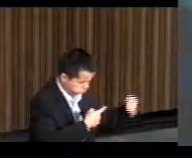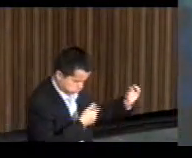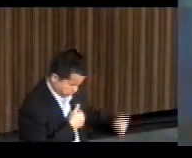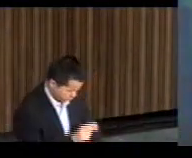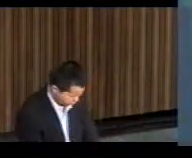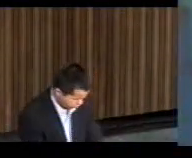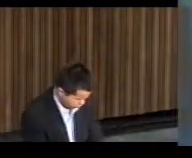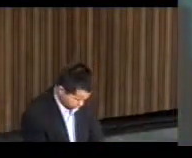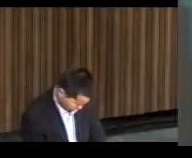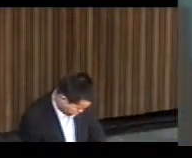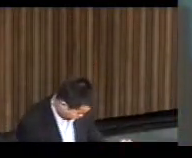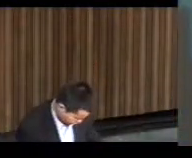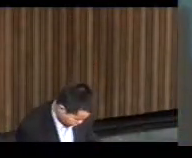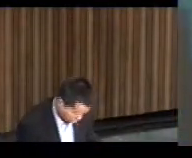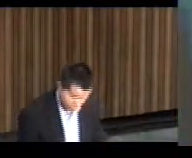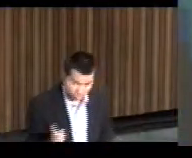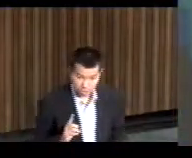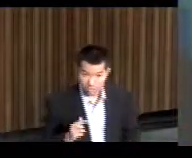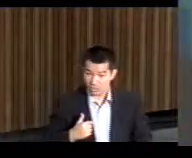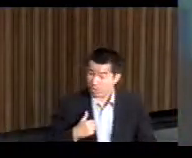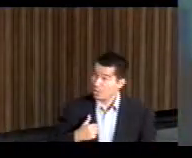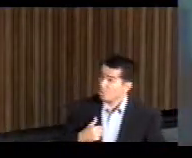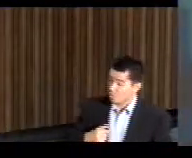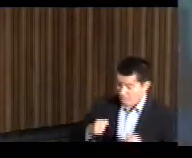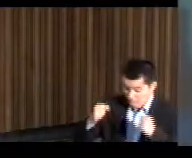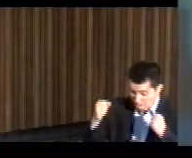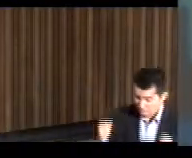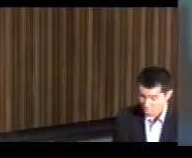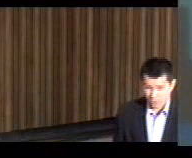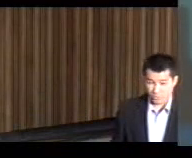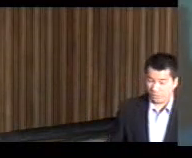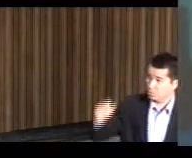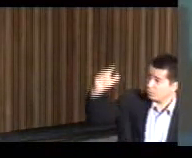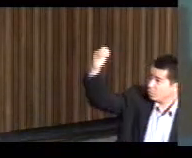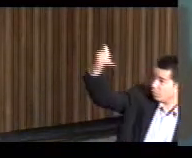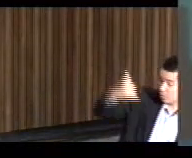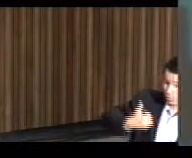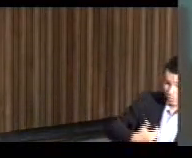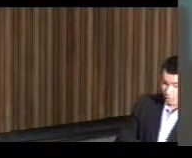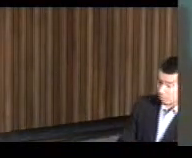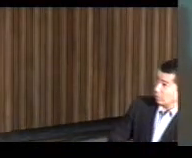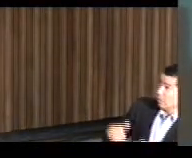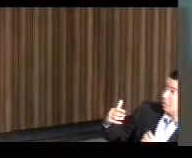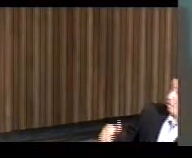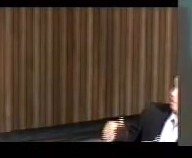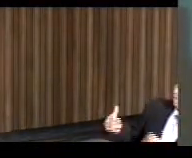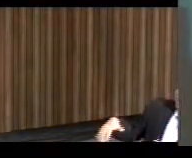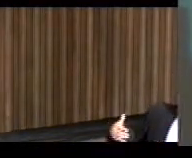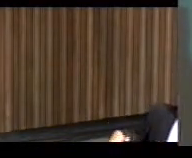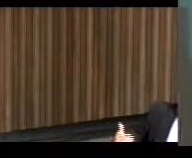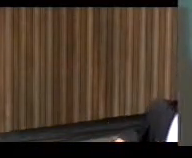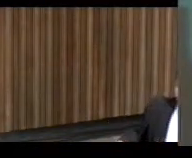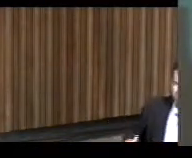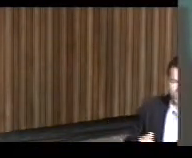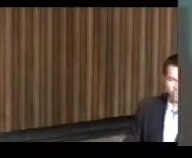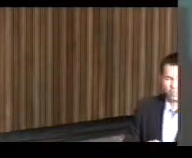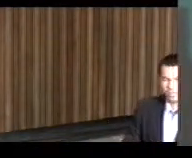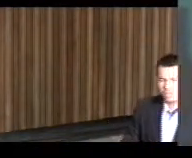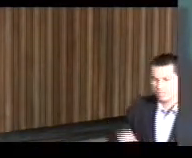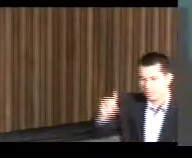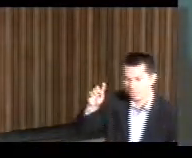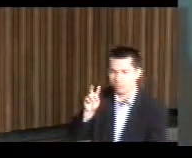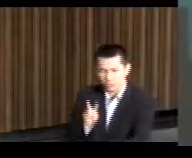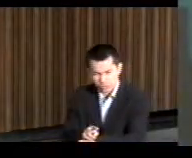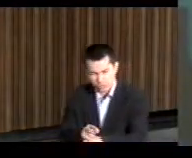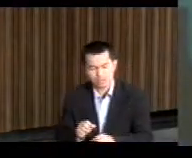sou o Deus Todo-Poderoso. Eu não sou apenas o Deus que te abençoa materialmente,